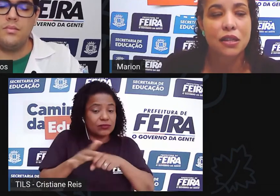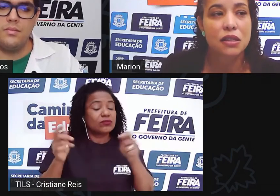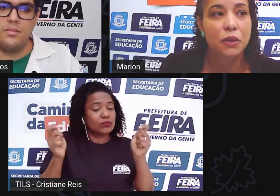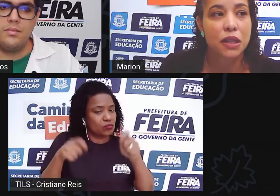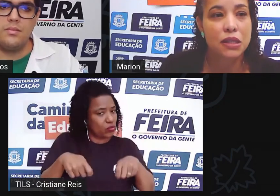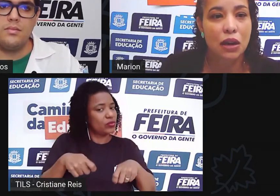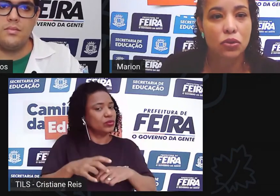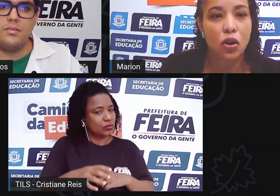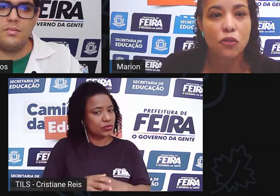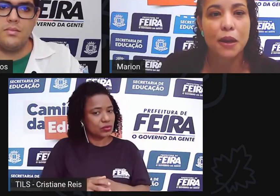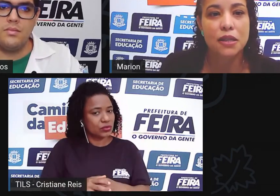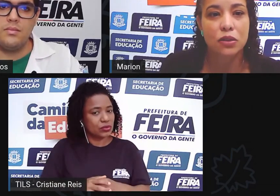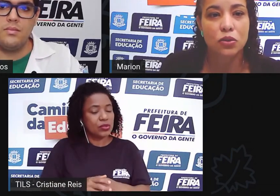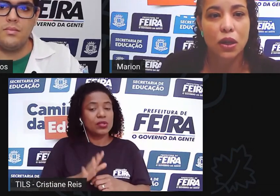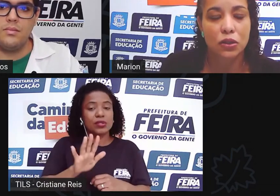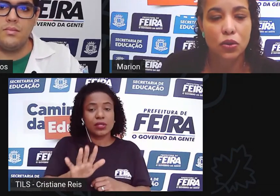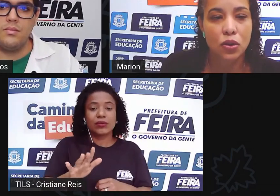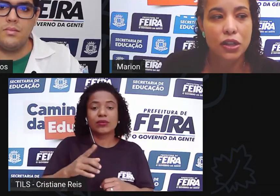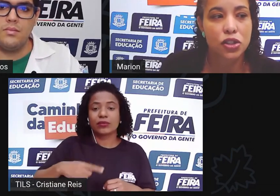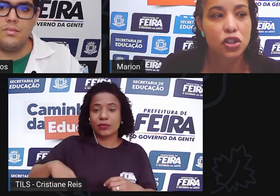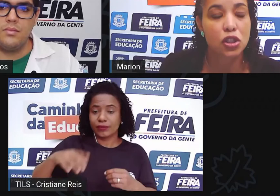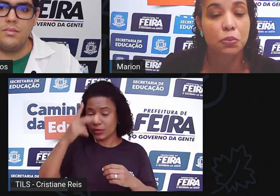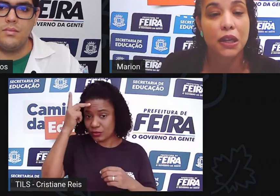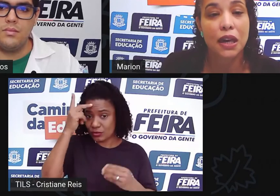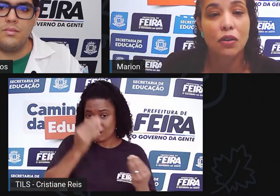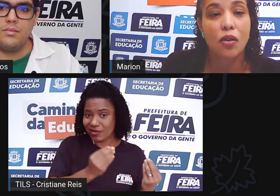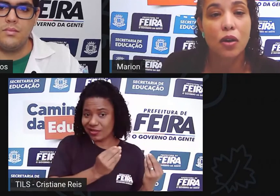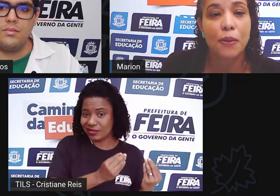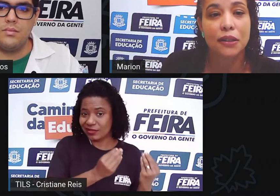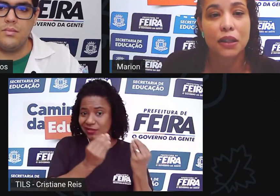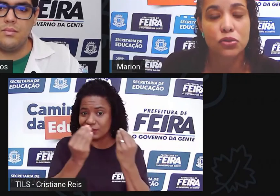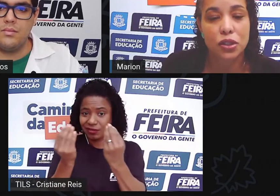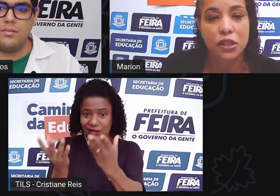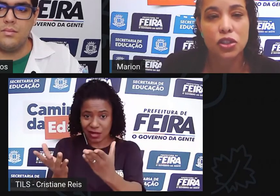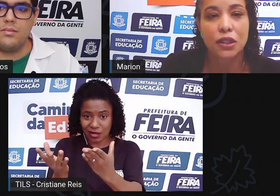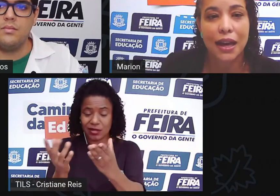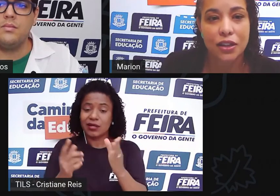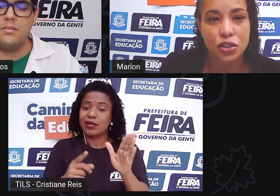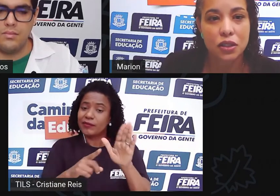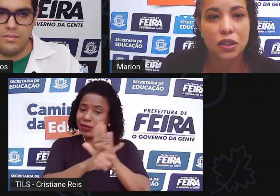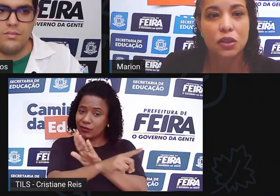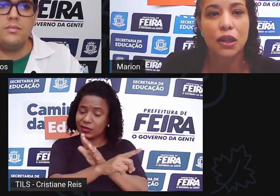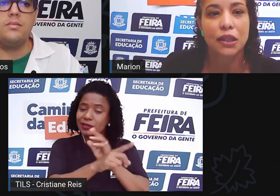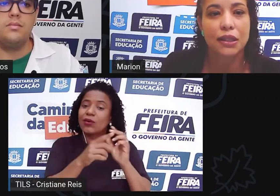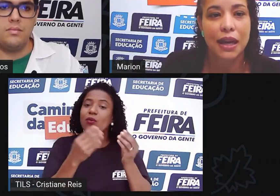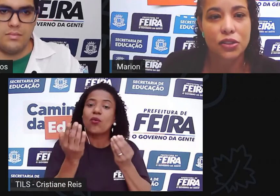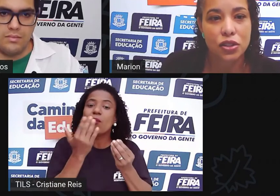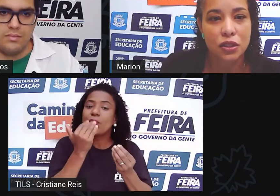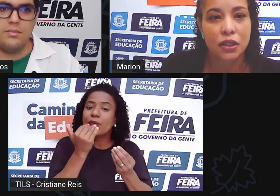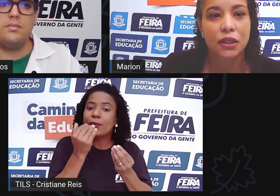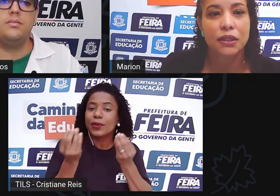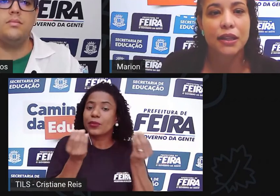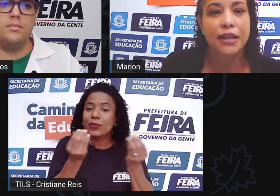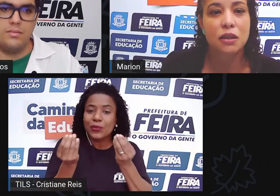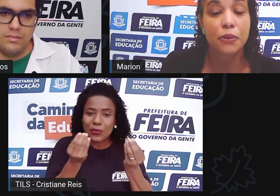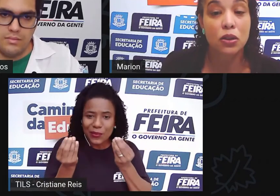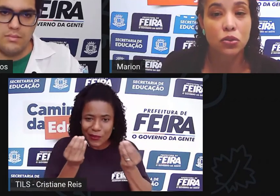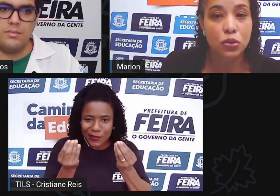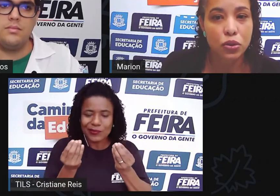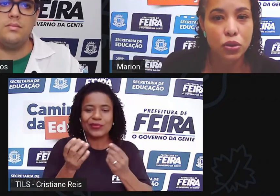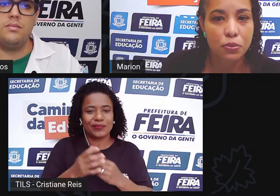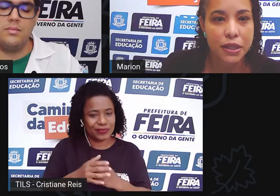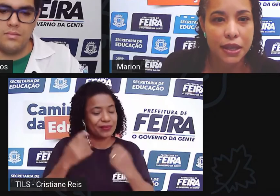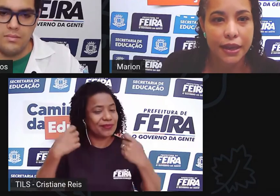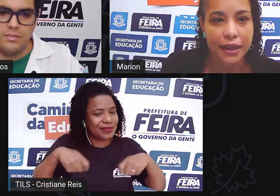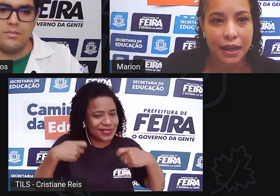vai sensibilizar um novo parceiro doador, a gente explica qual é o padrão de identidade e qualidade desse